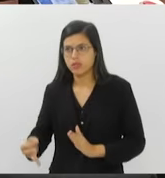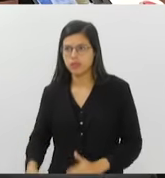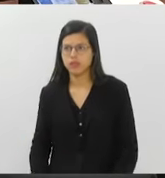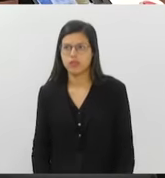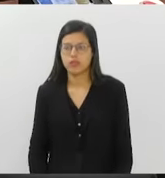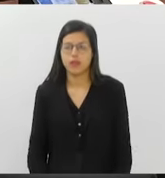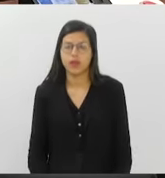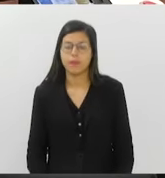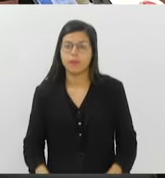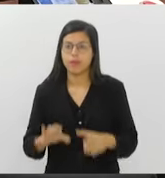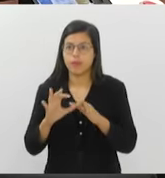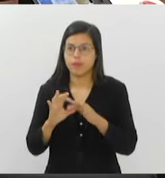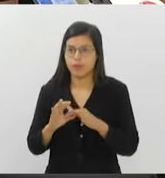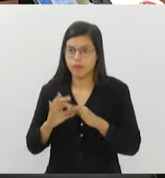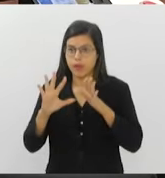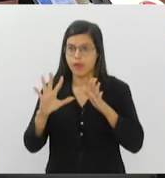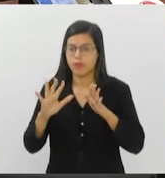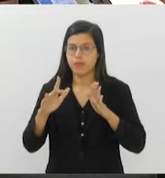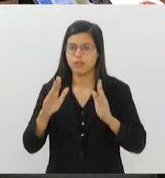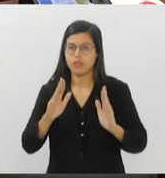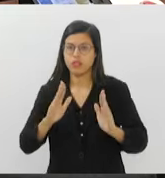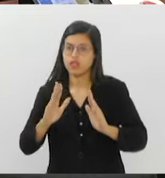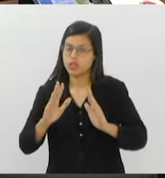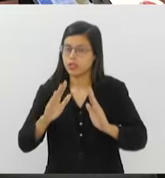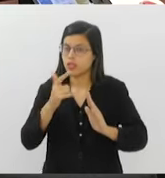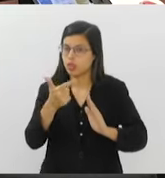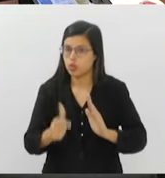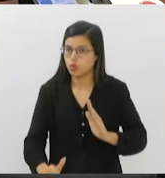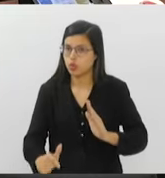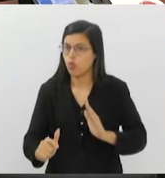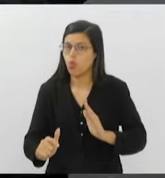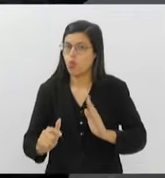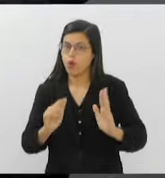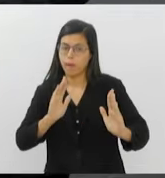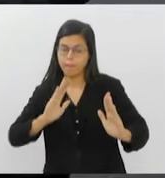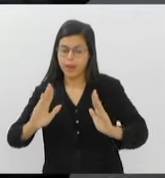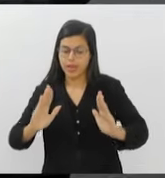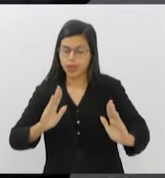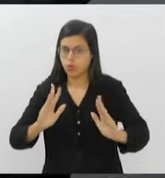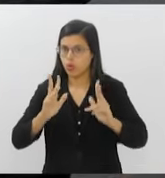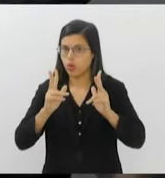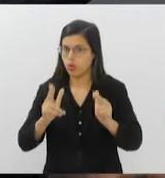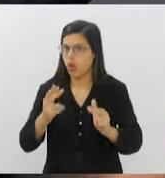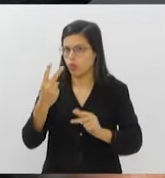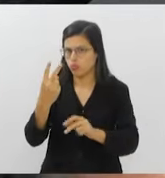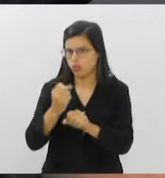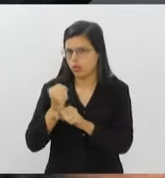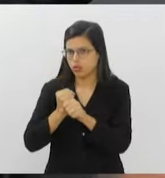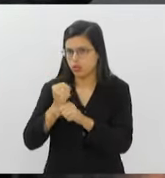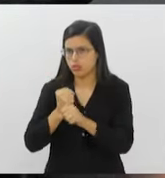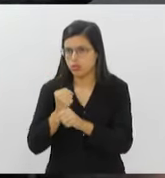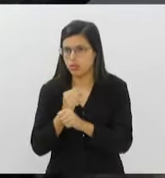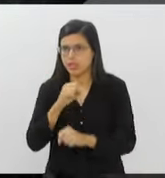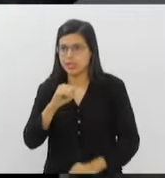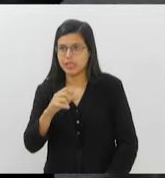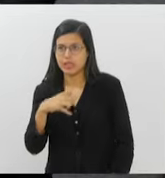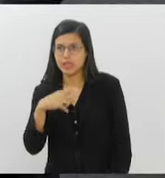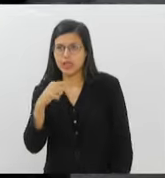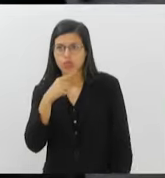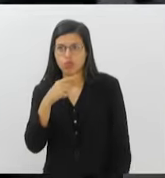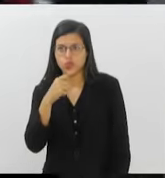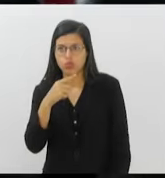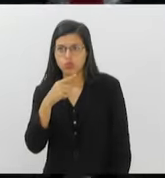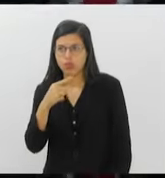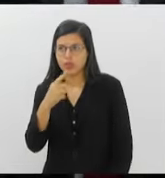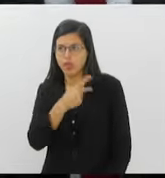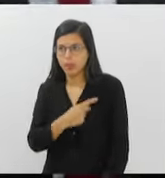permitidas reconduções no plural por igual período, período de 2 anos. Se tem dúvida, presidente, é melhor que